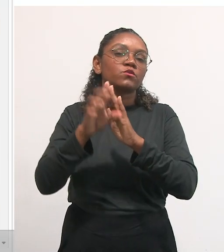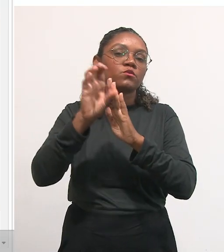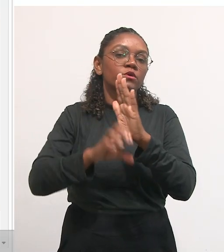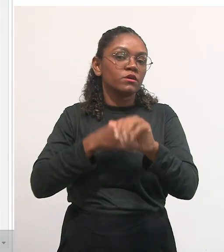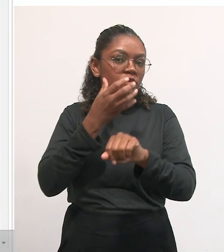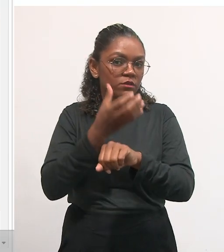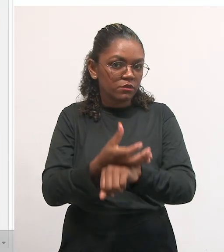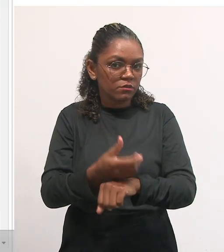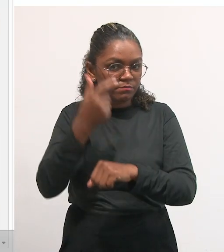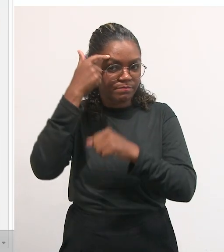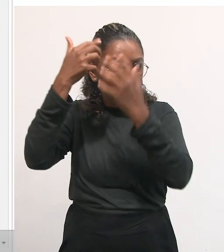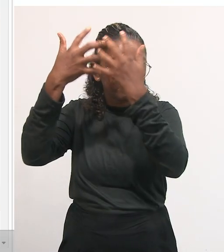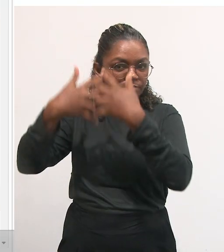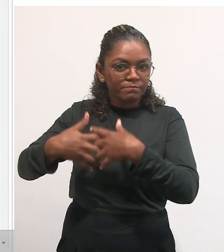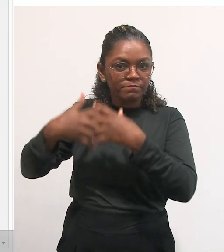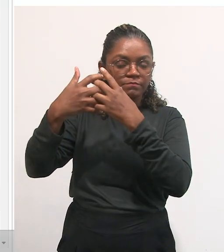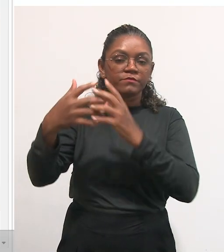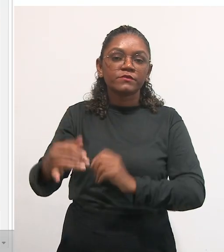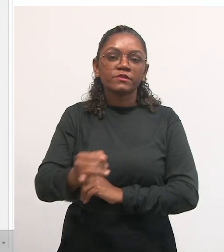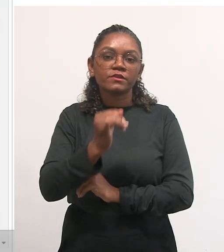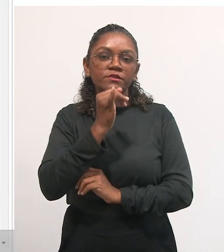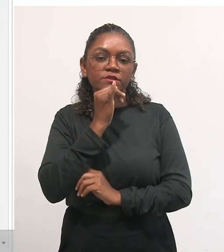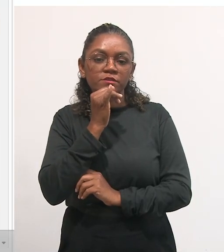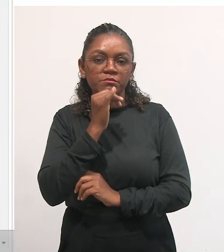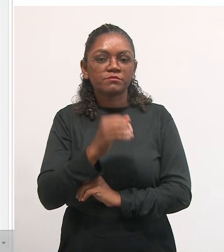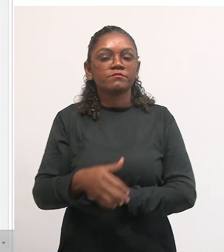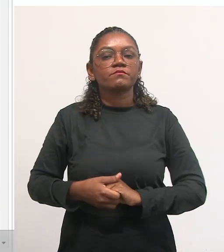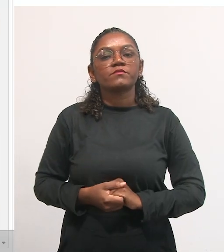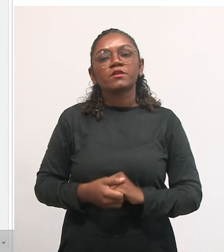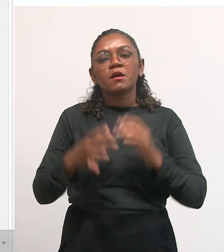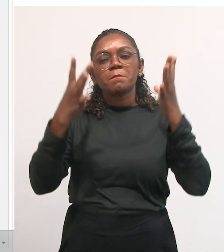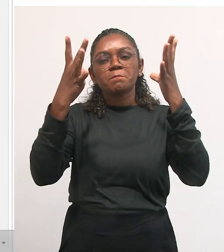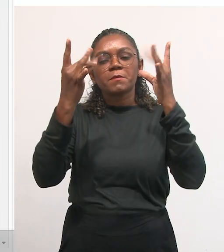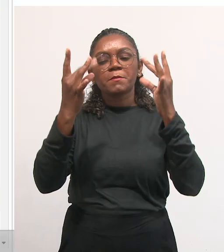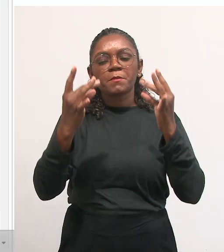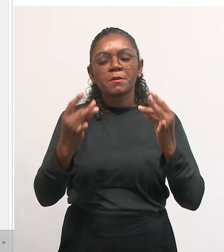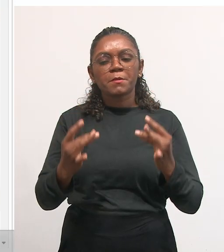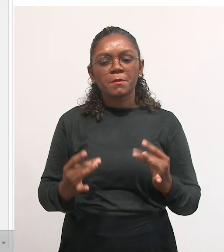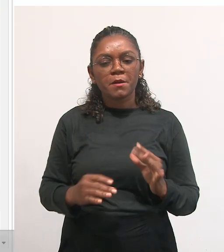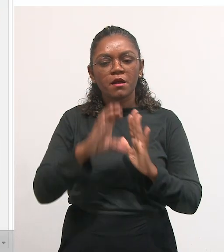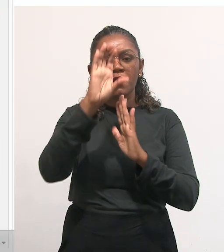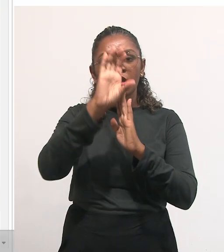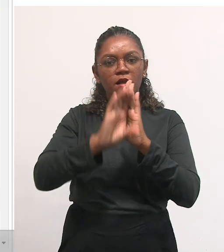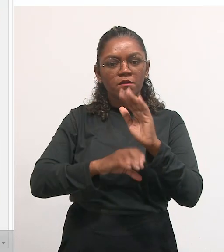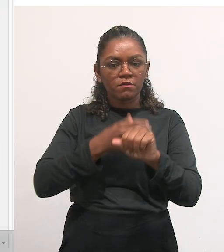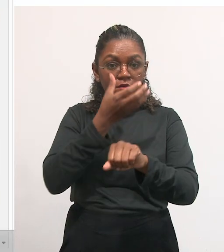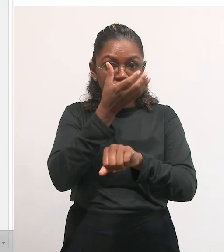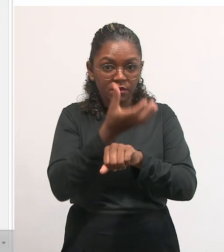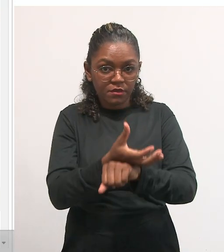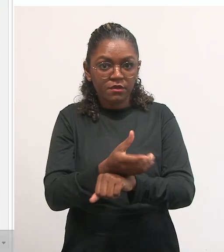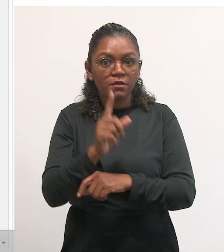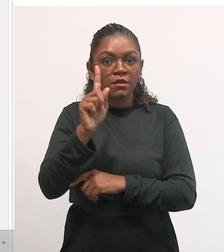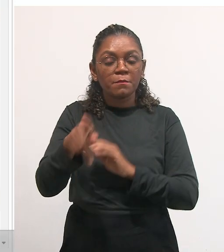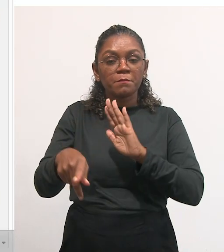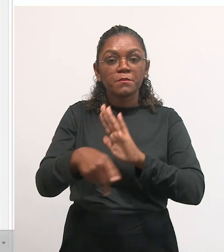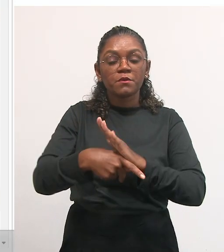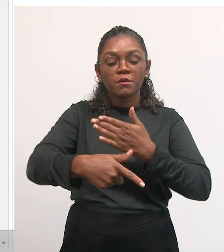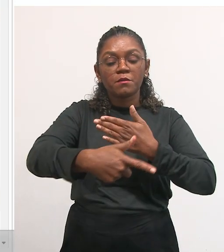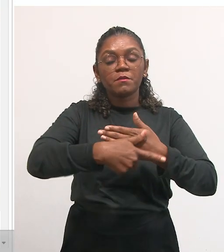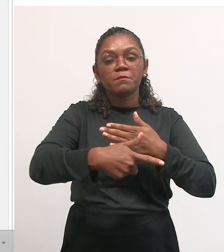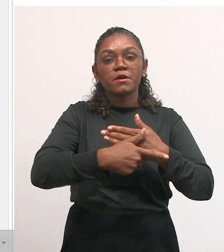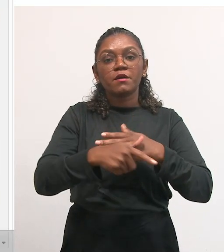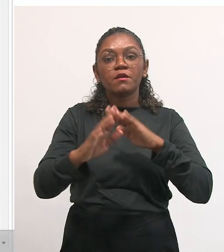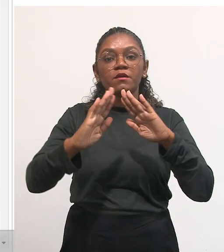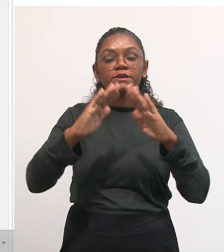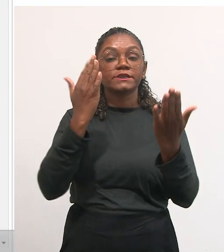Por exemplo quando definimos o currículo estamos descrevendo a concretização das funções da própria escola e